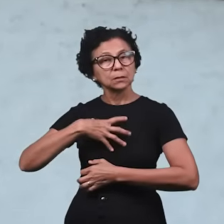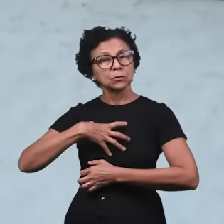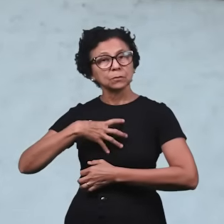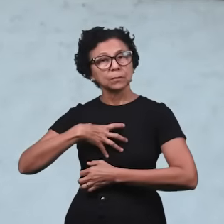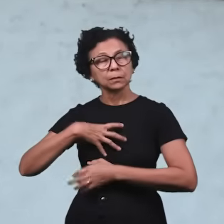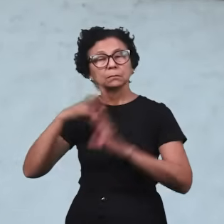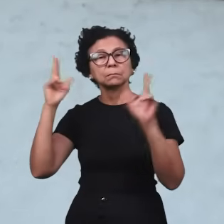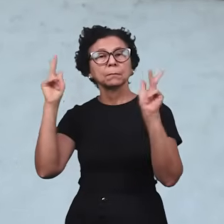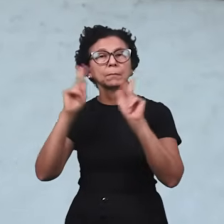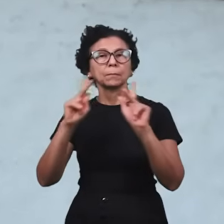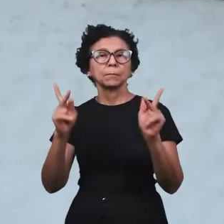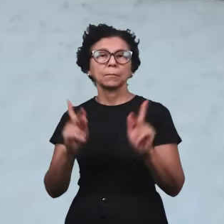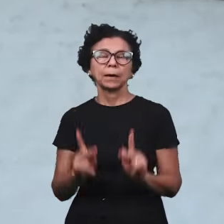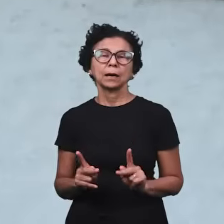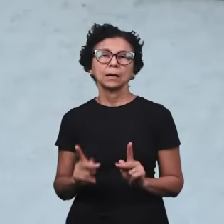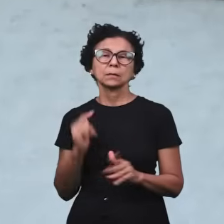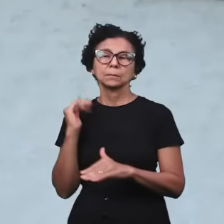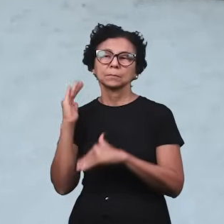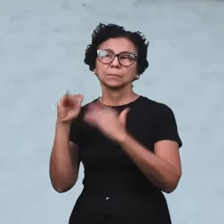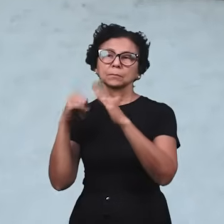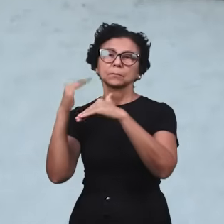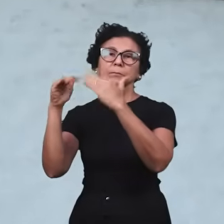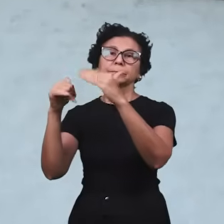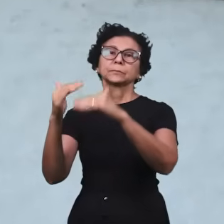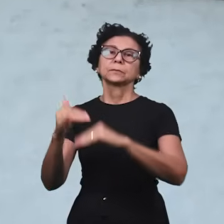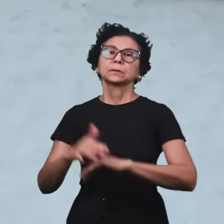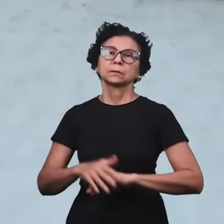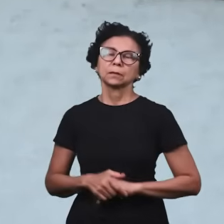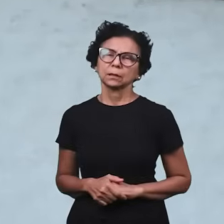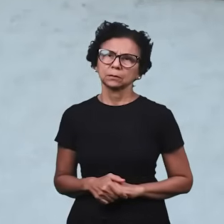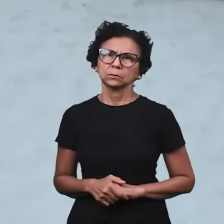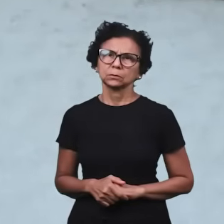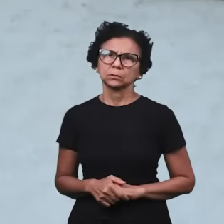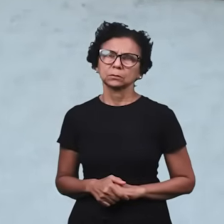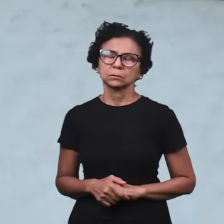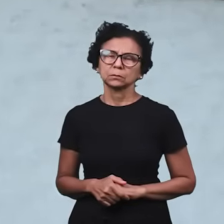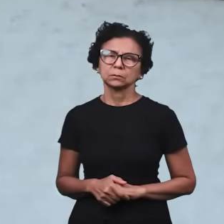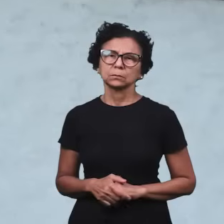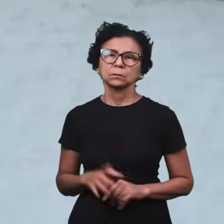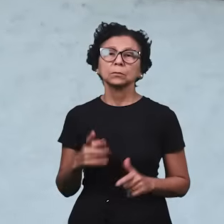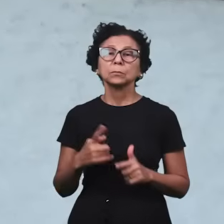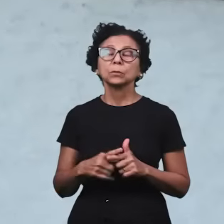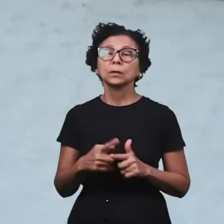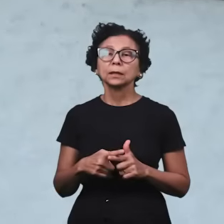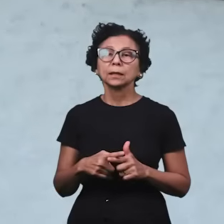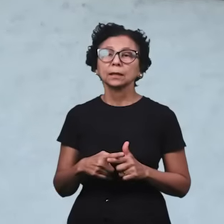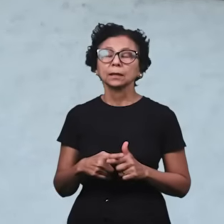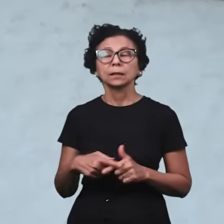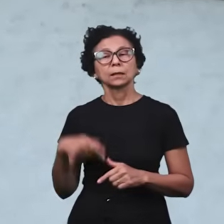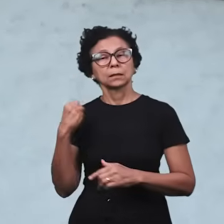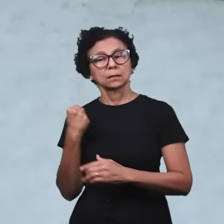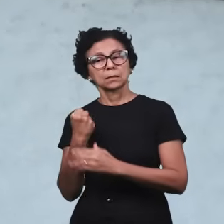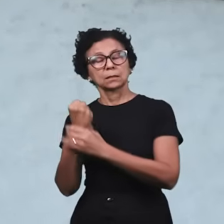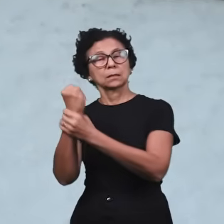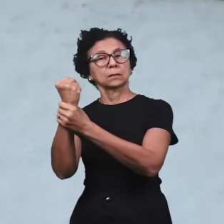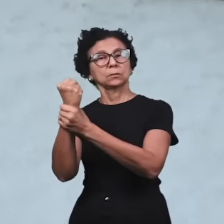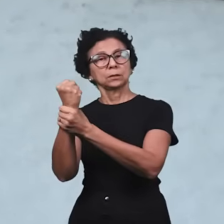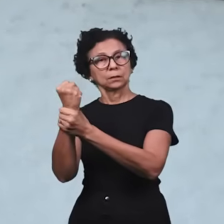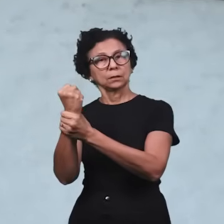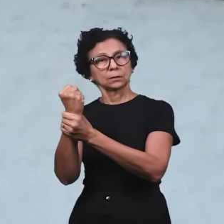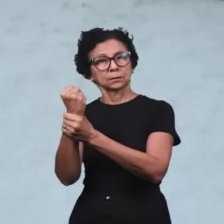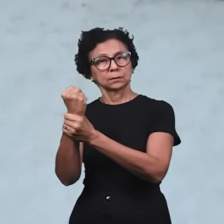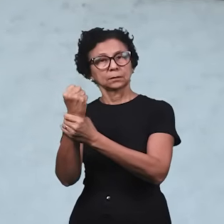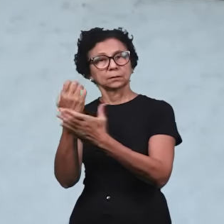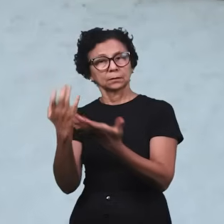a palavra relata isso: paz e prosperidade. Paz por quê? Porque era segurança. E